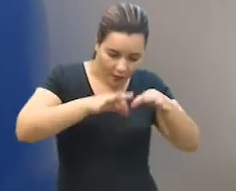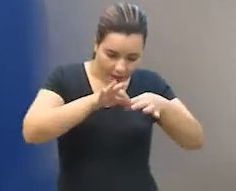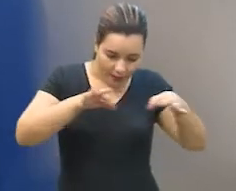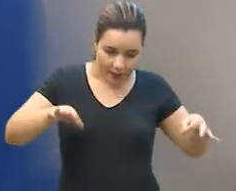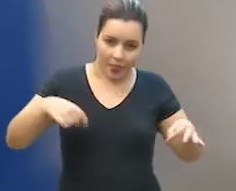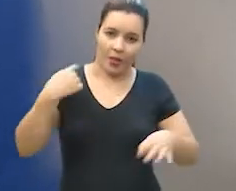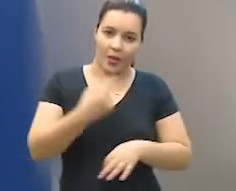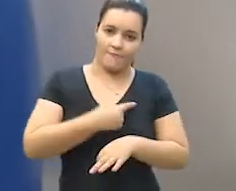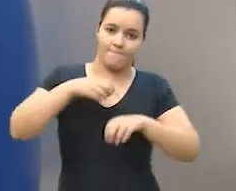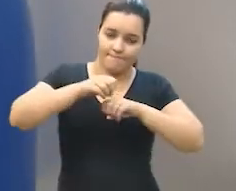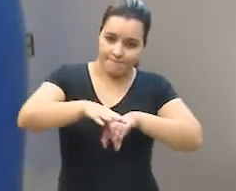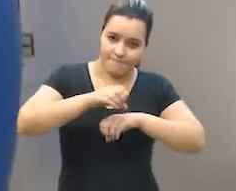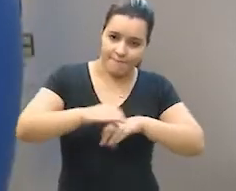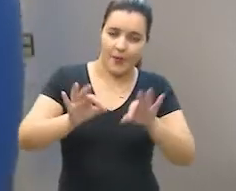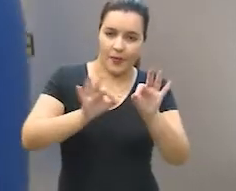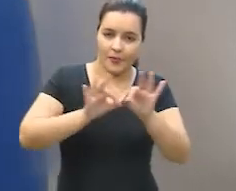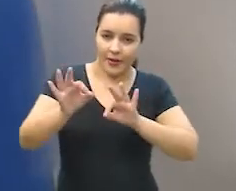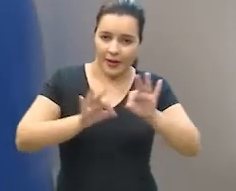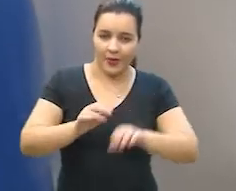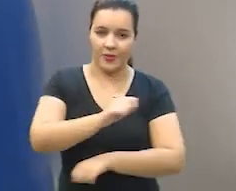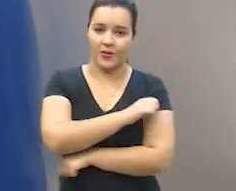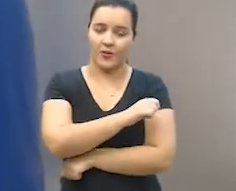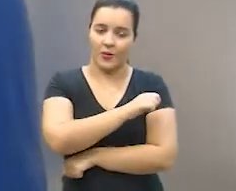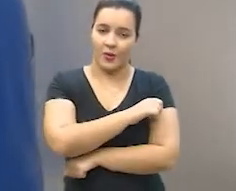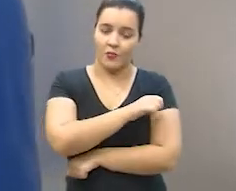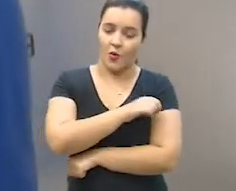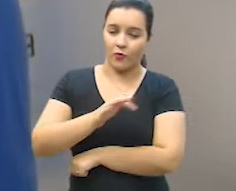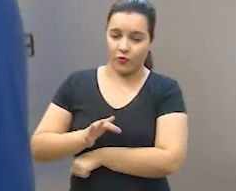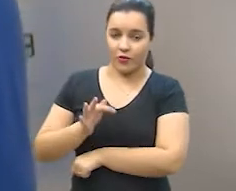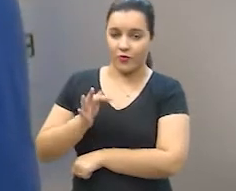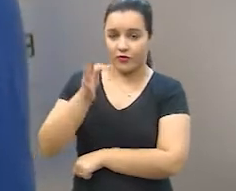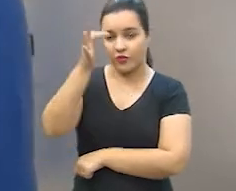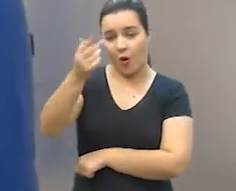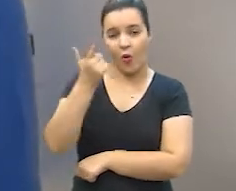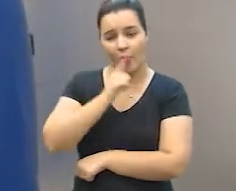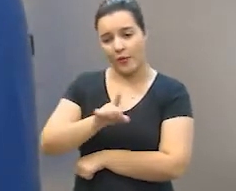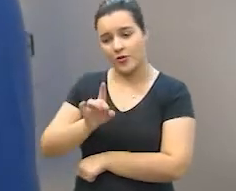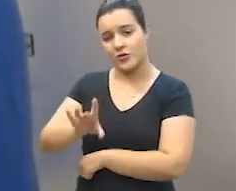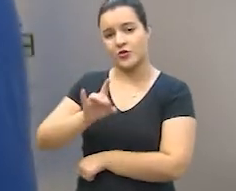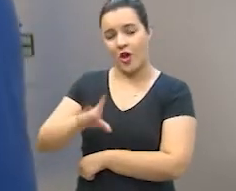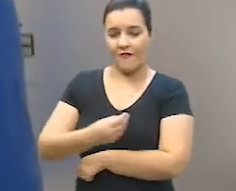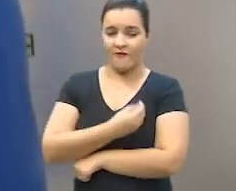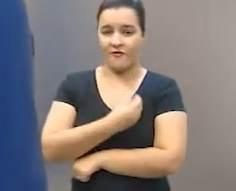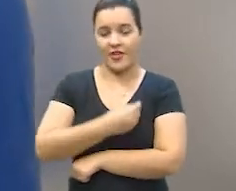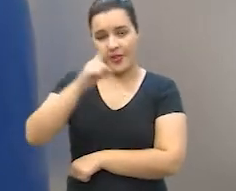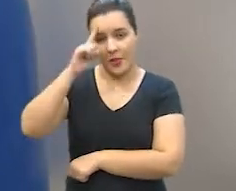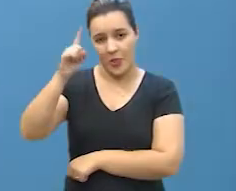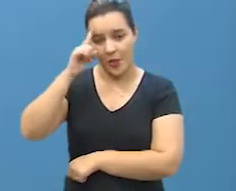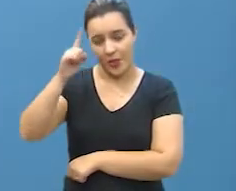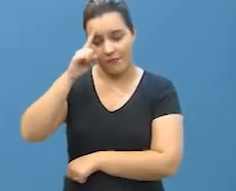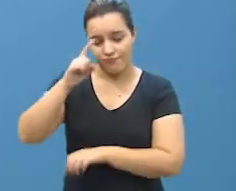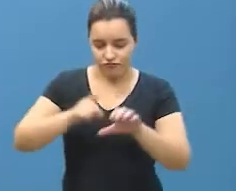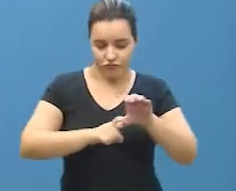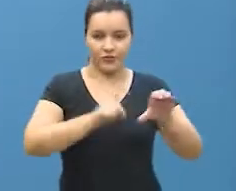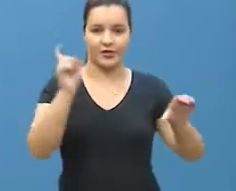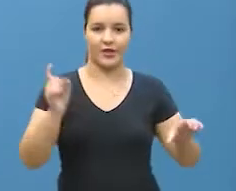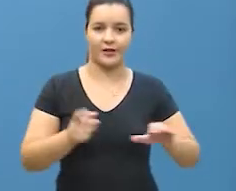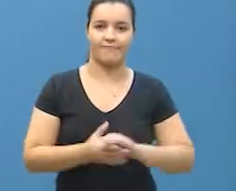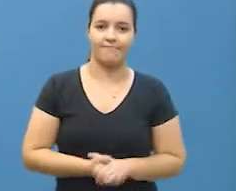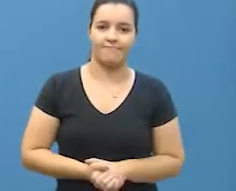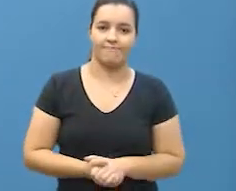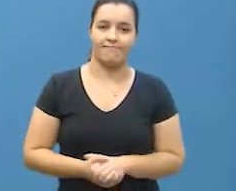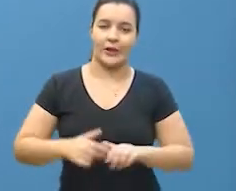estamos preparando os educandos para que eles façam essas atividades de vida diária de uma maneira efetiva. Olha, que